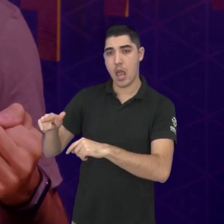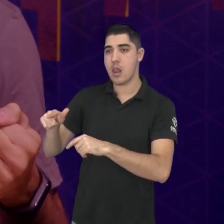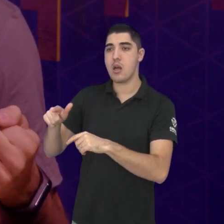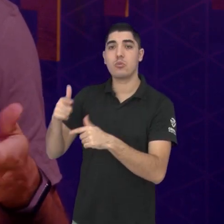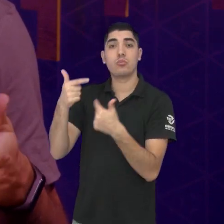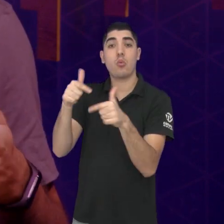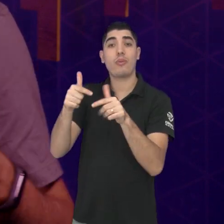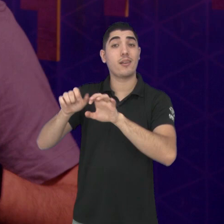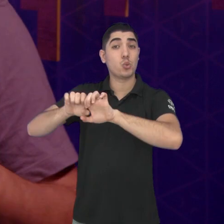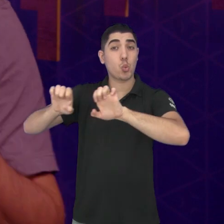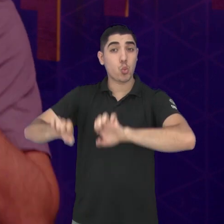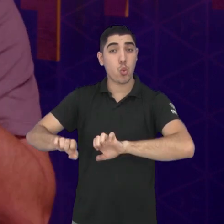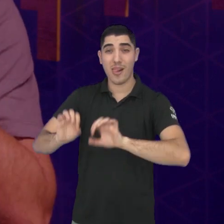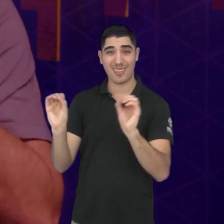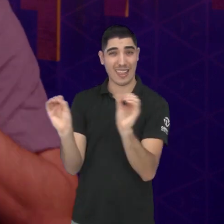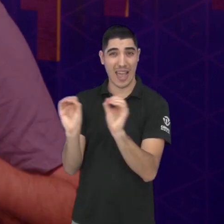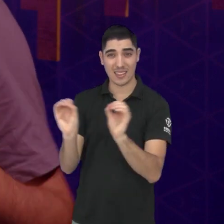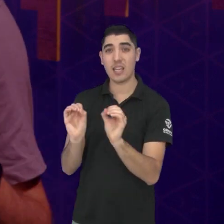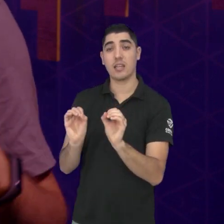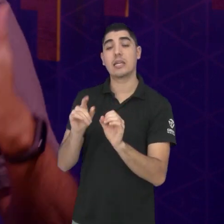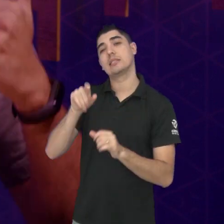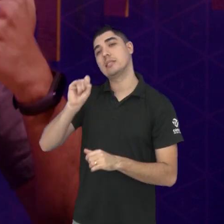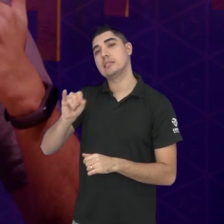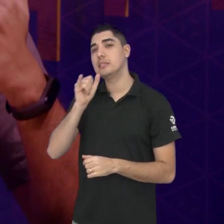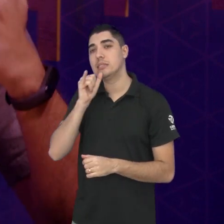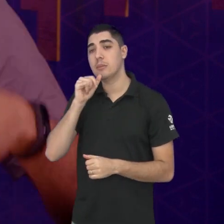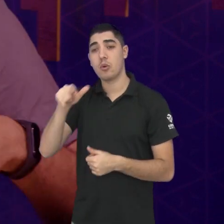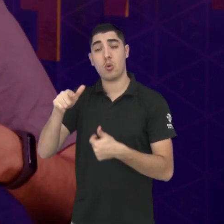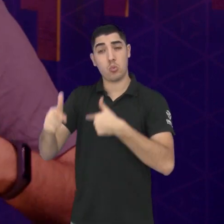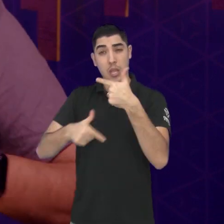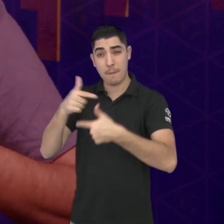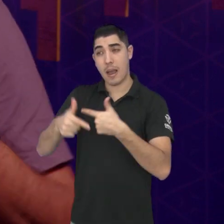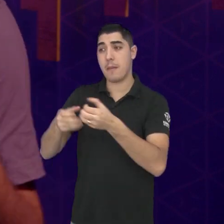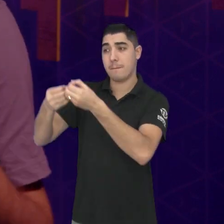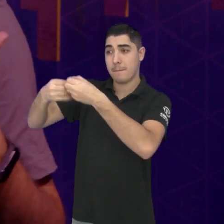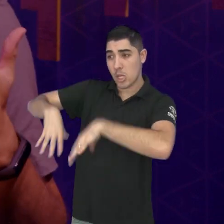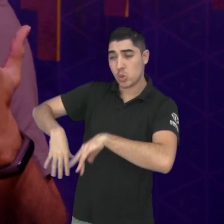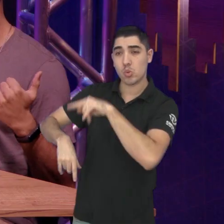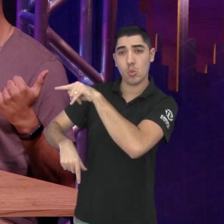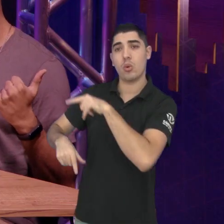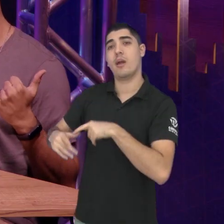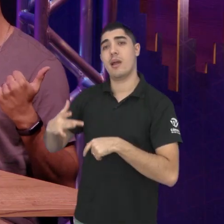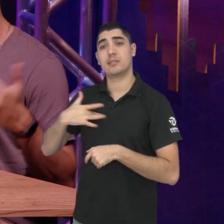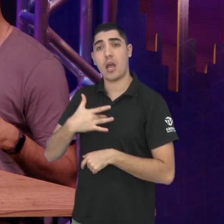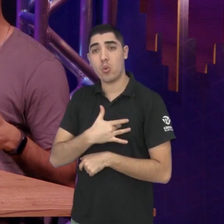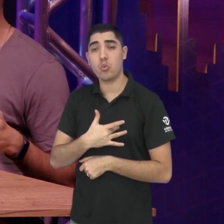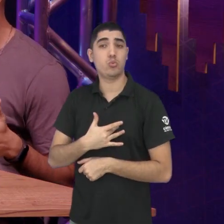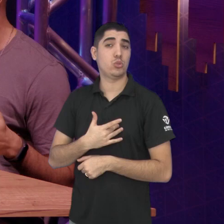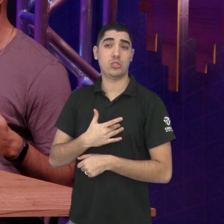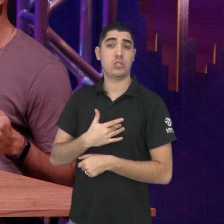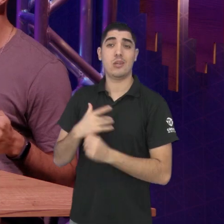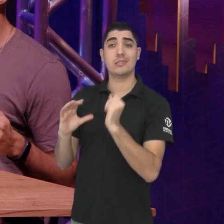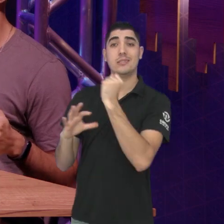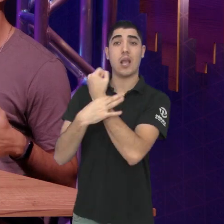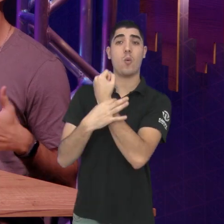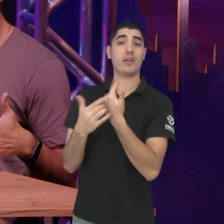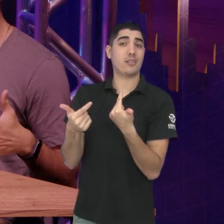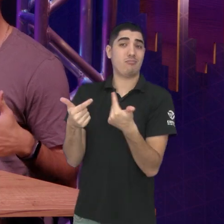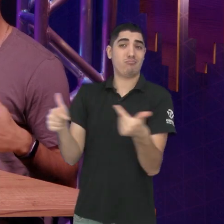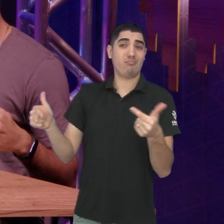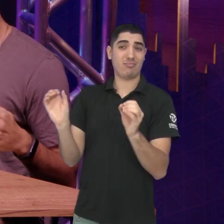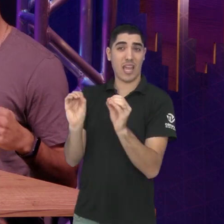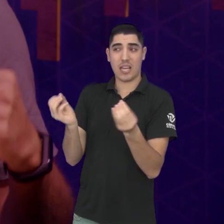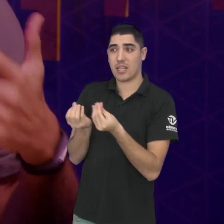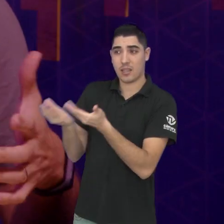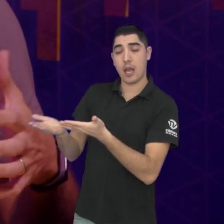de trabalho. Então, se é um trabalho insalubre que não tem nenhuma segurança, né? É lógico,